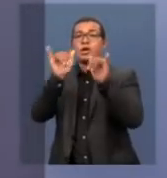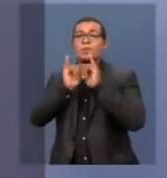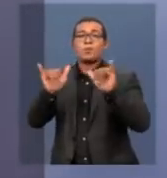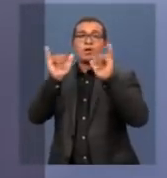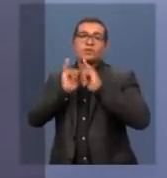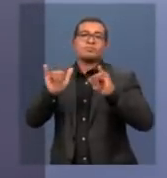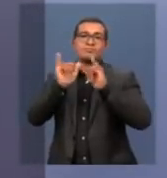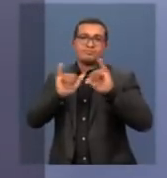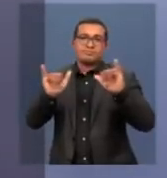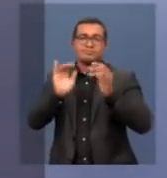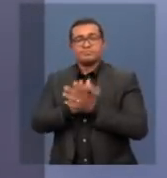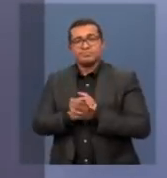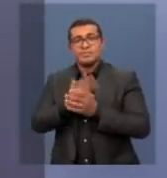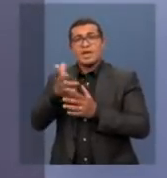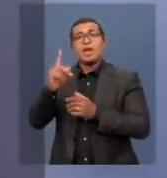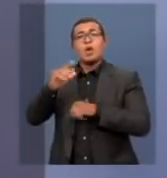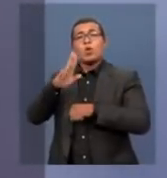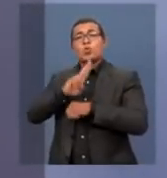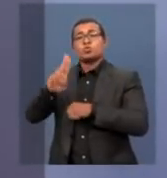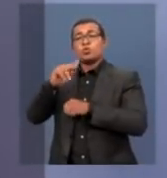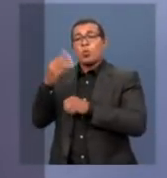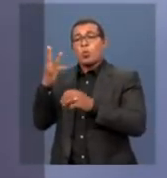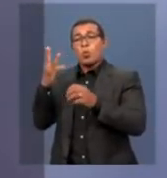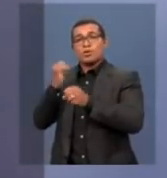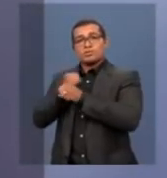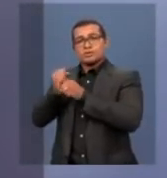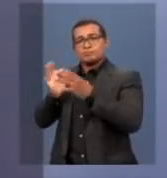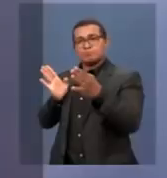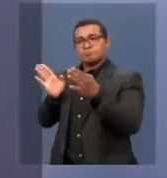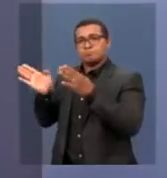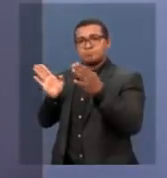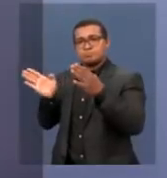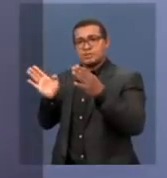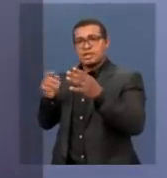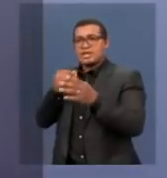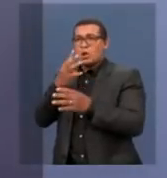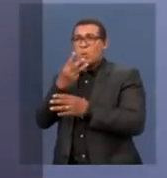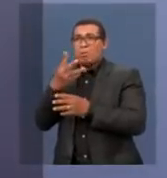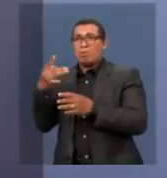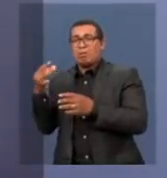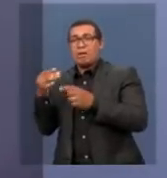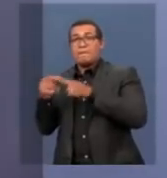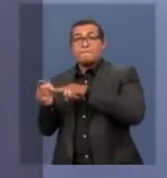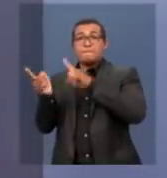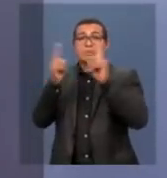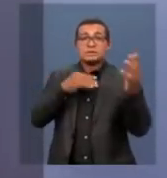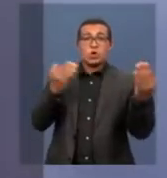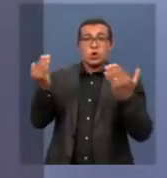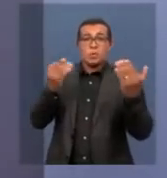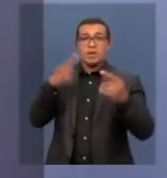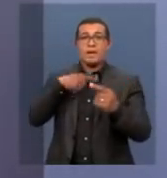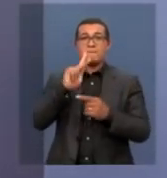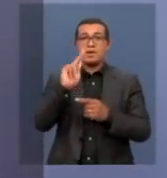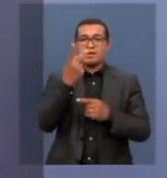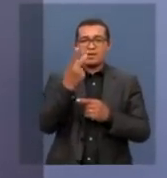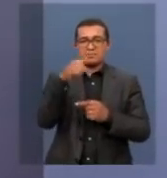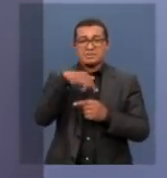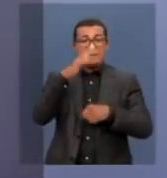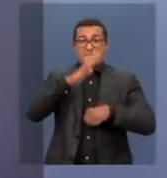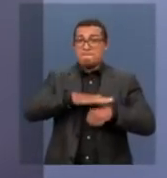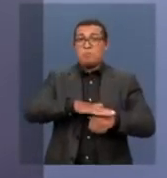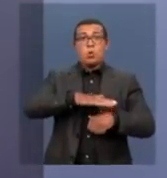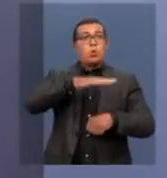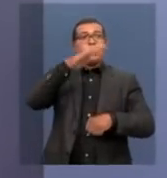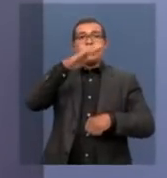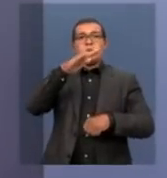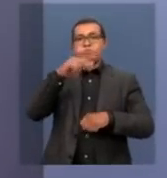quatro anos mais do que paulo hartung gastou agora neste mandato que eu sou 243 estão fazendo isso ele é uma que a dor é